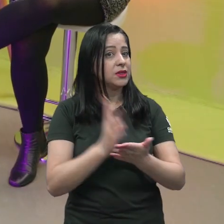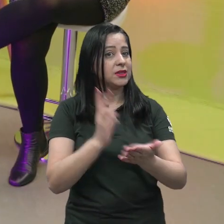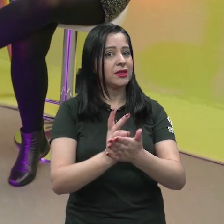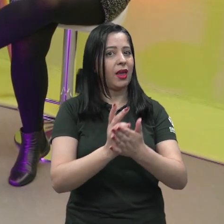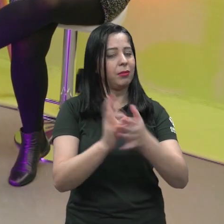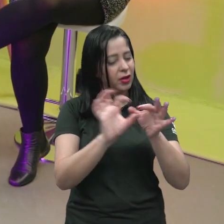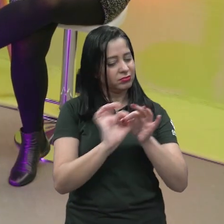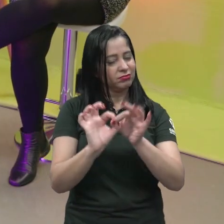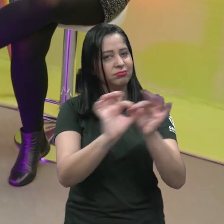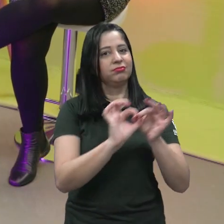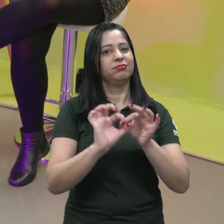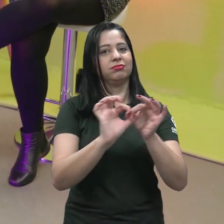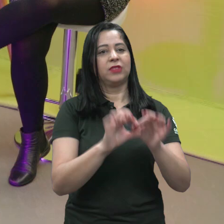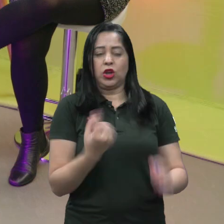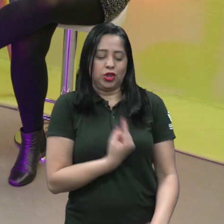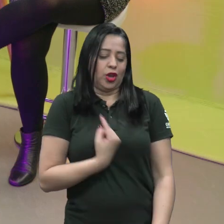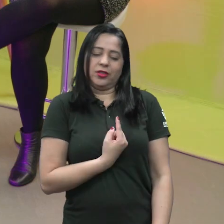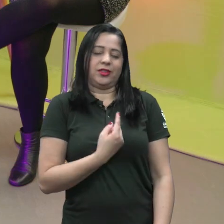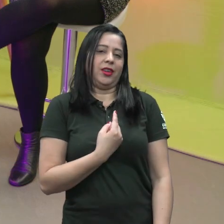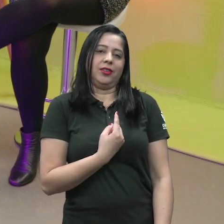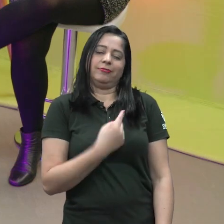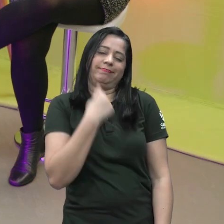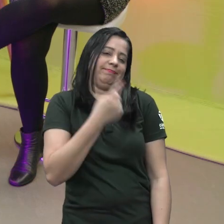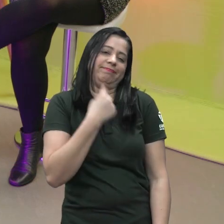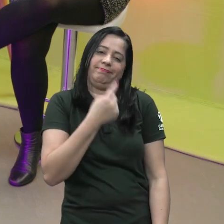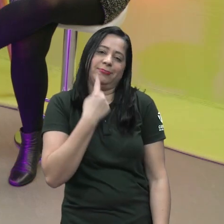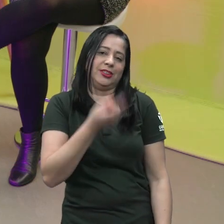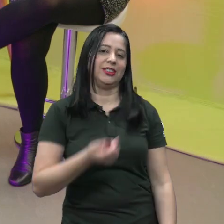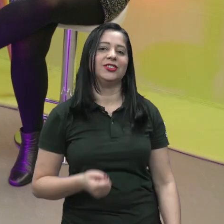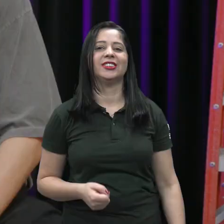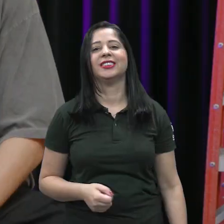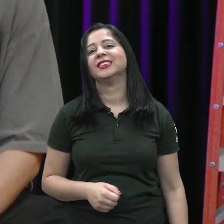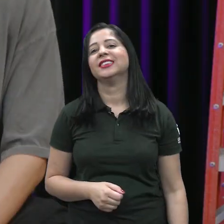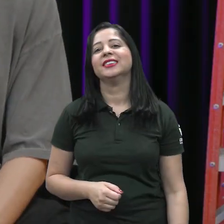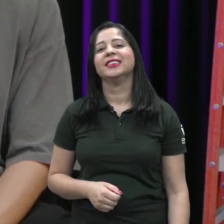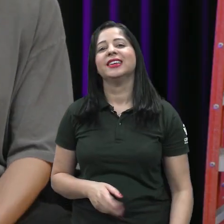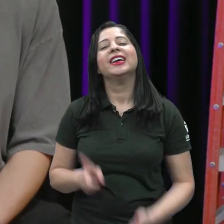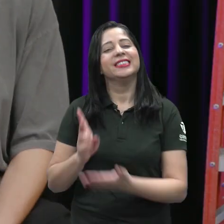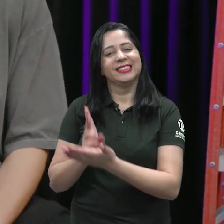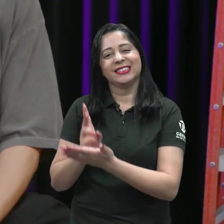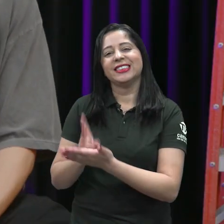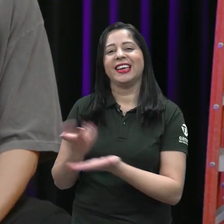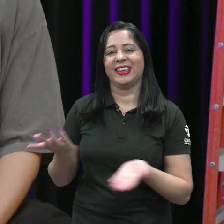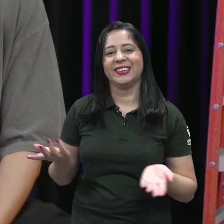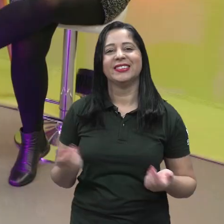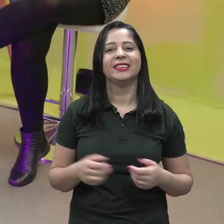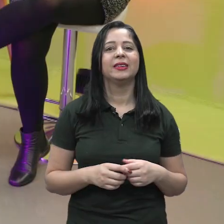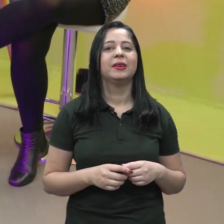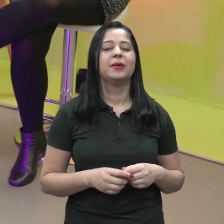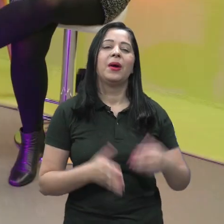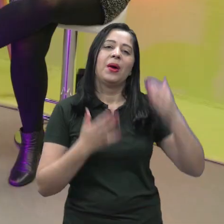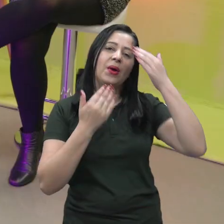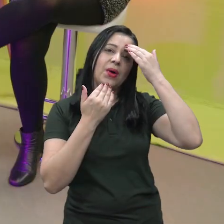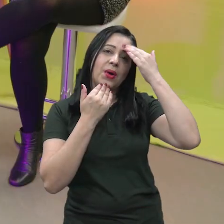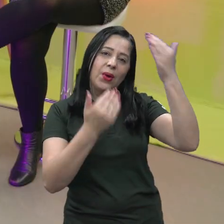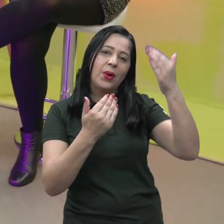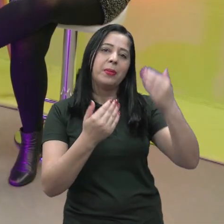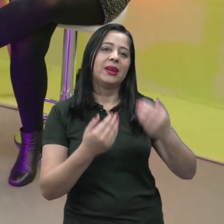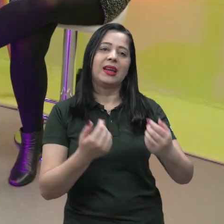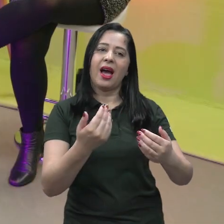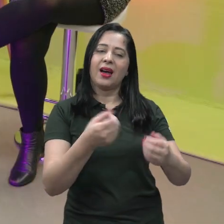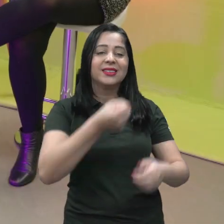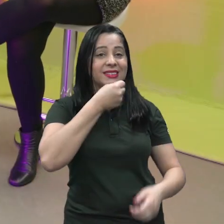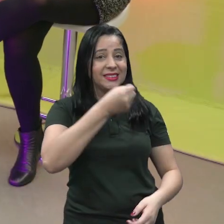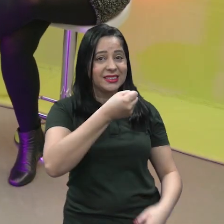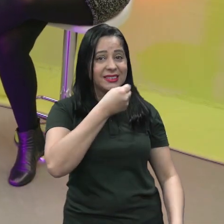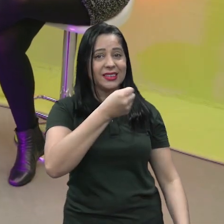né? Para caminharmos juntos aí, né? Não dá pra gente ficar sozinho não nessa. Não é, Fer? Sim, sempre. Lidiane, professora, muito obrigado pela